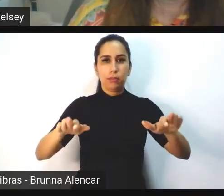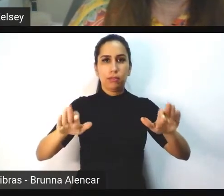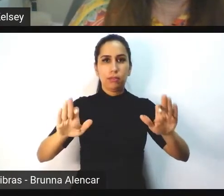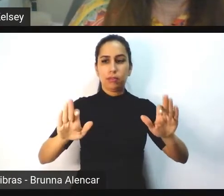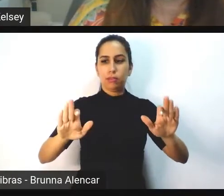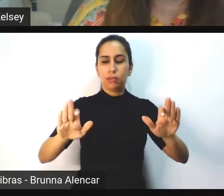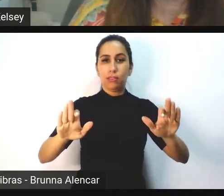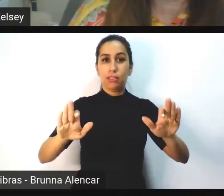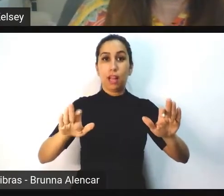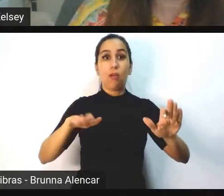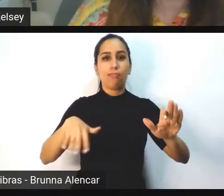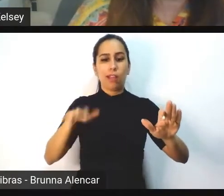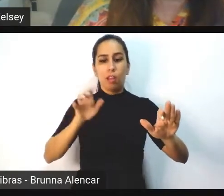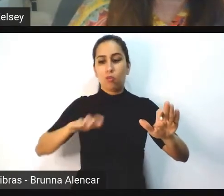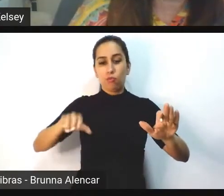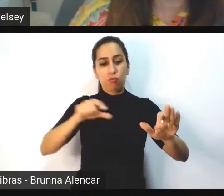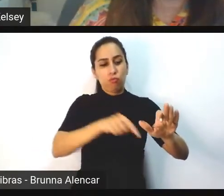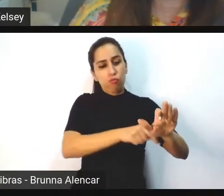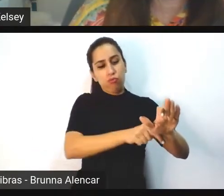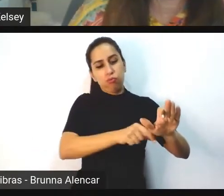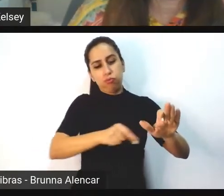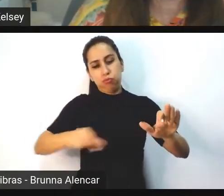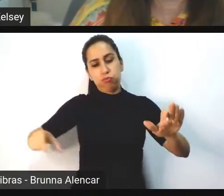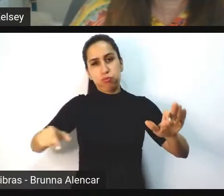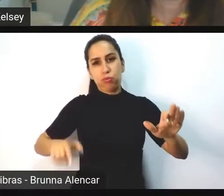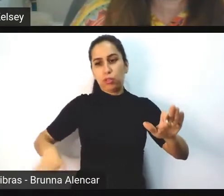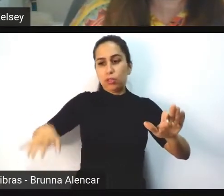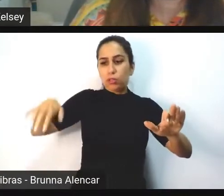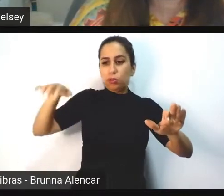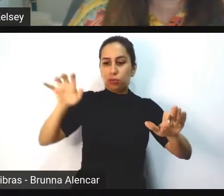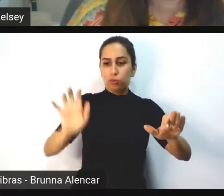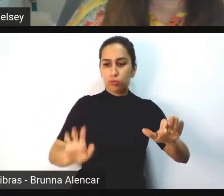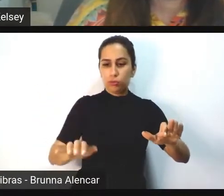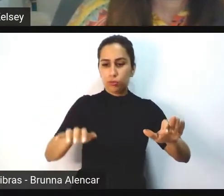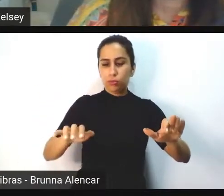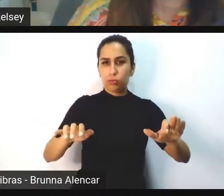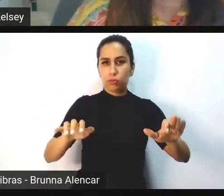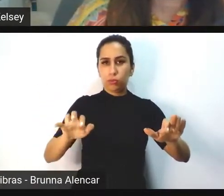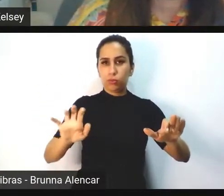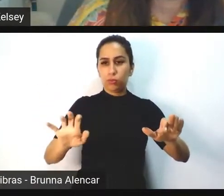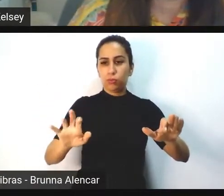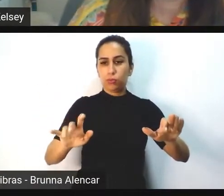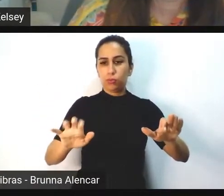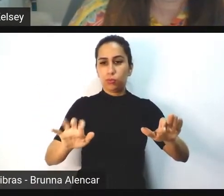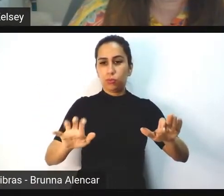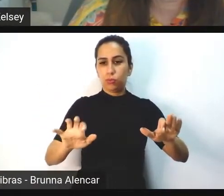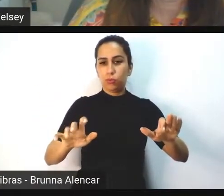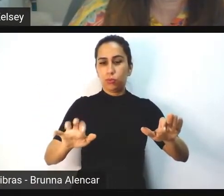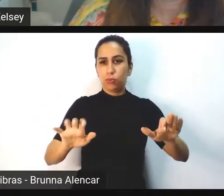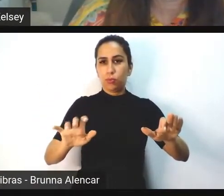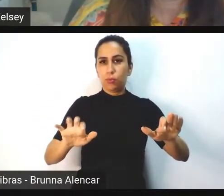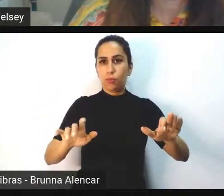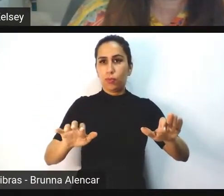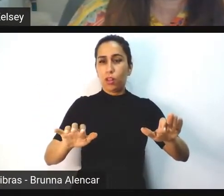de punhos, né? Se eu não elevo, se eu não olho muito na hora de